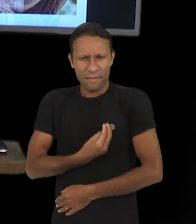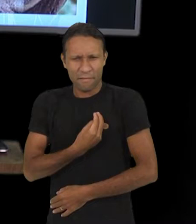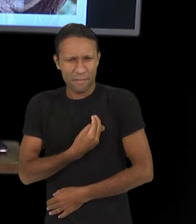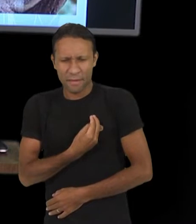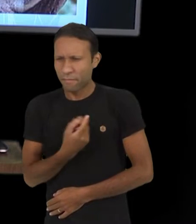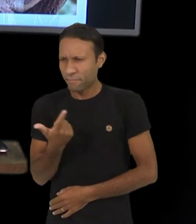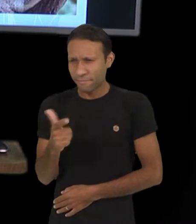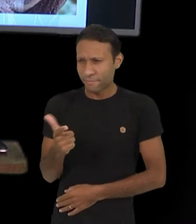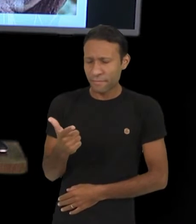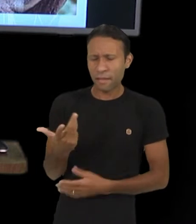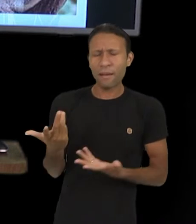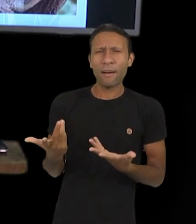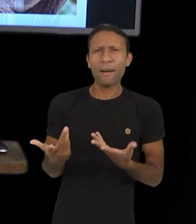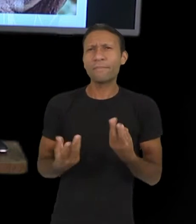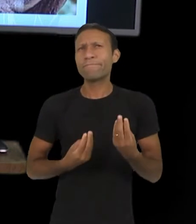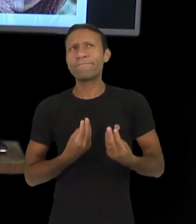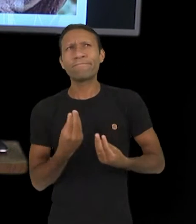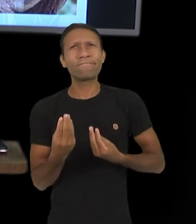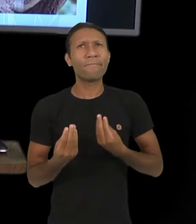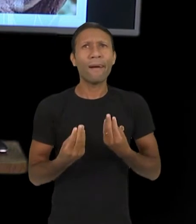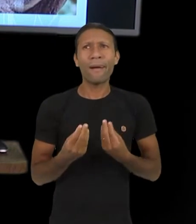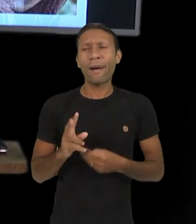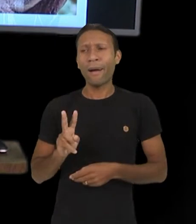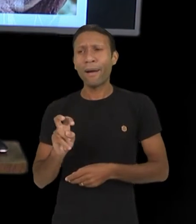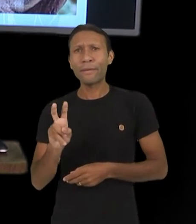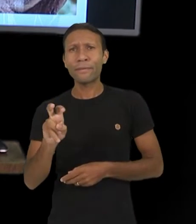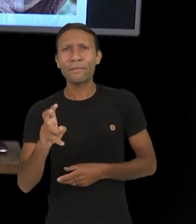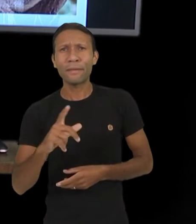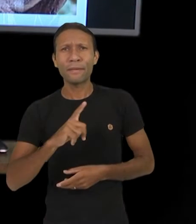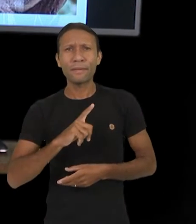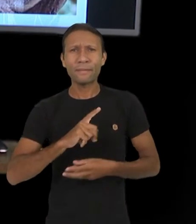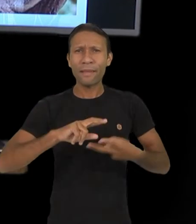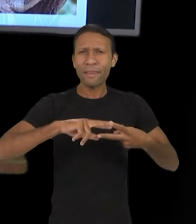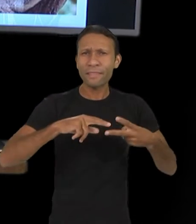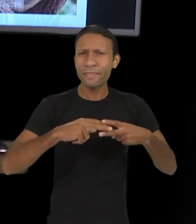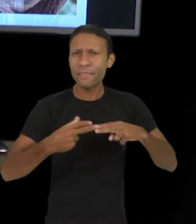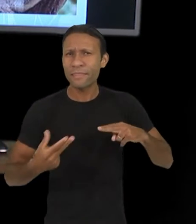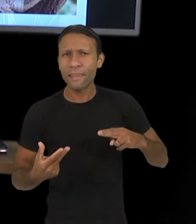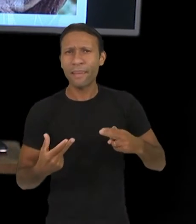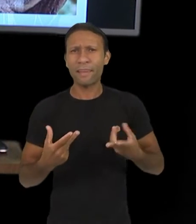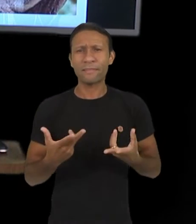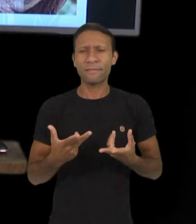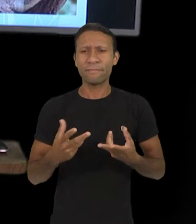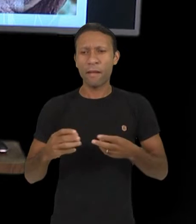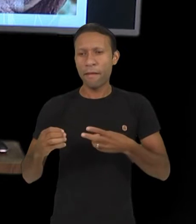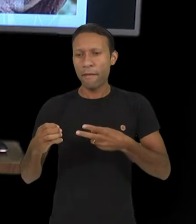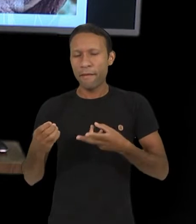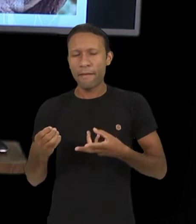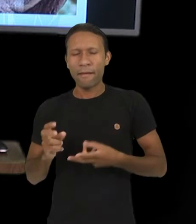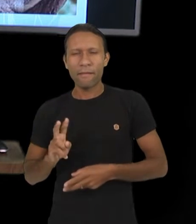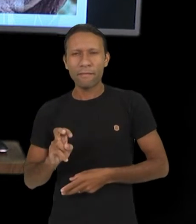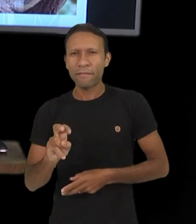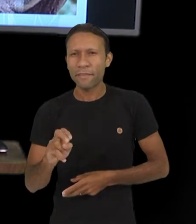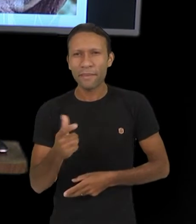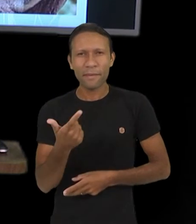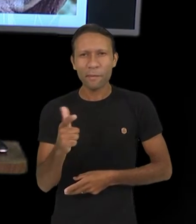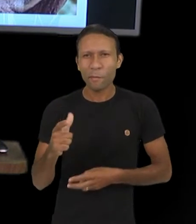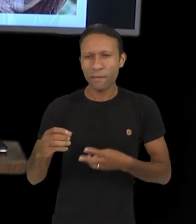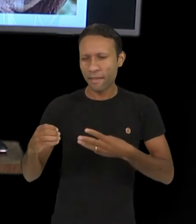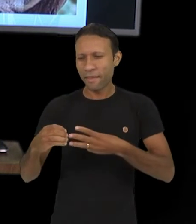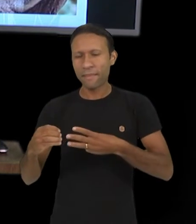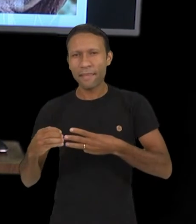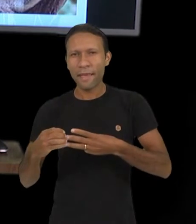não é vivo. Ah, poxa, mas vírus tem material genético, tá, mas vírus não tem célula. Então assim, é uma